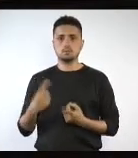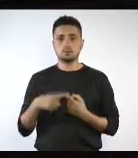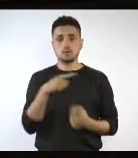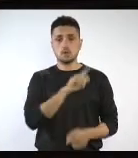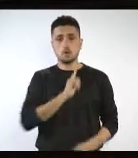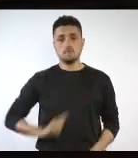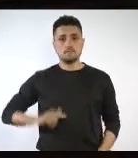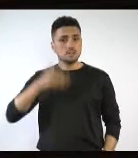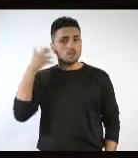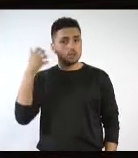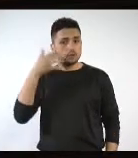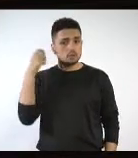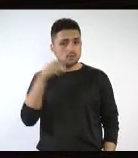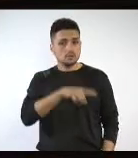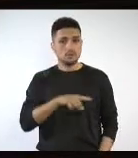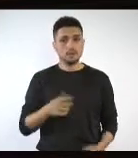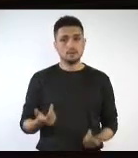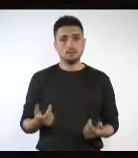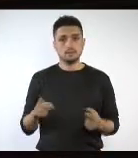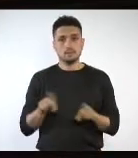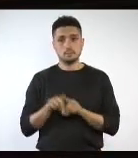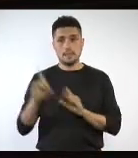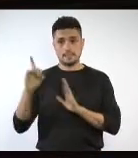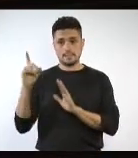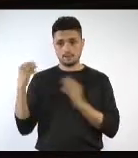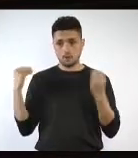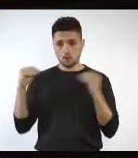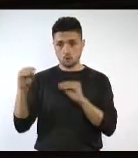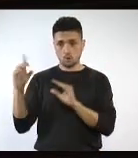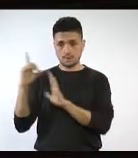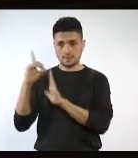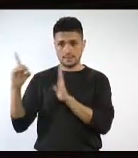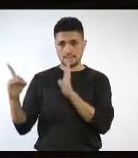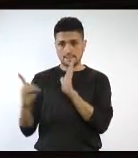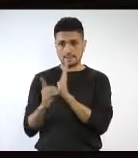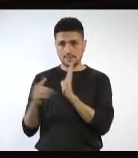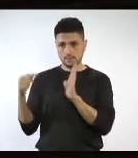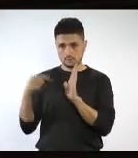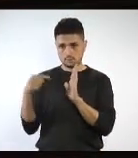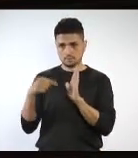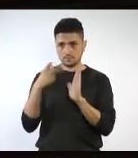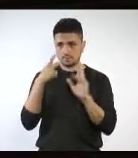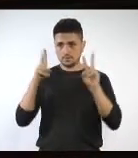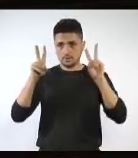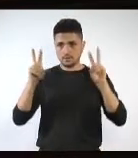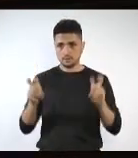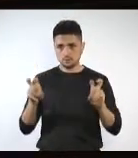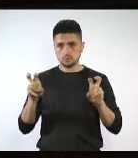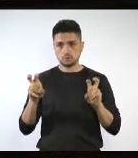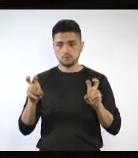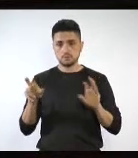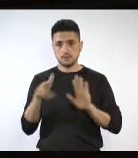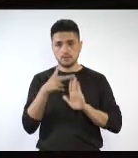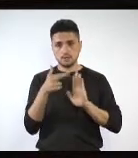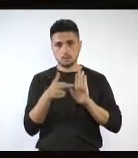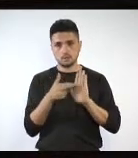Witzel que voltou atrás de um decreto em que regulamentava concretamente